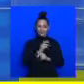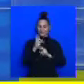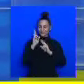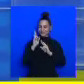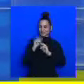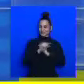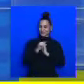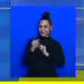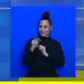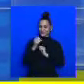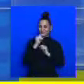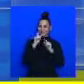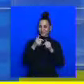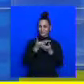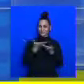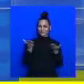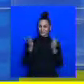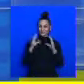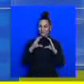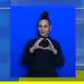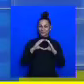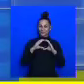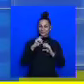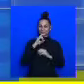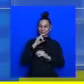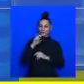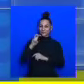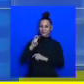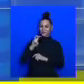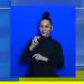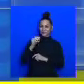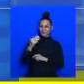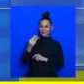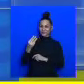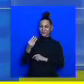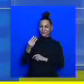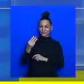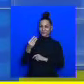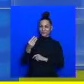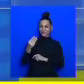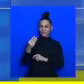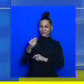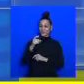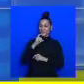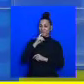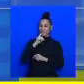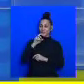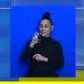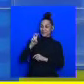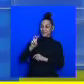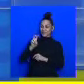Estamos na torcida. Boa sorte para você. Bola verde, número 53. Verde,